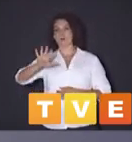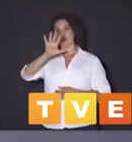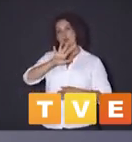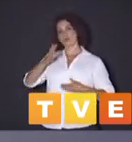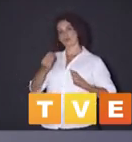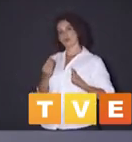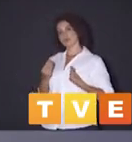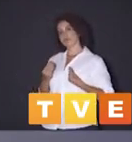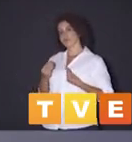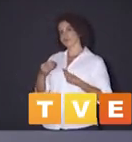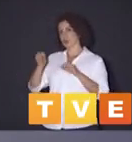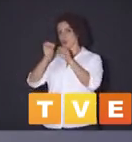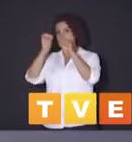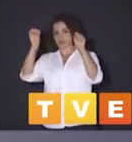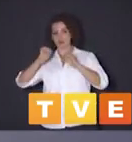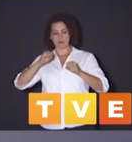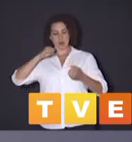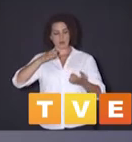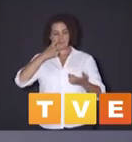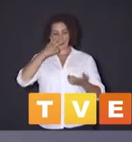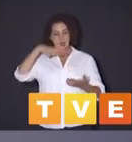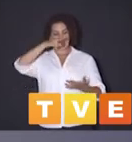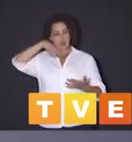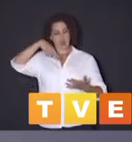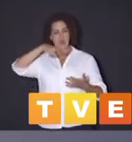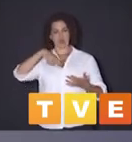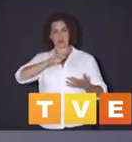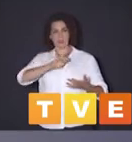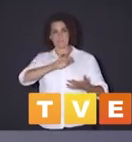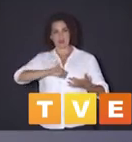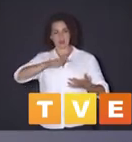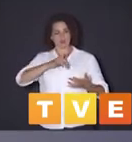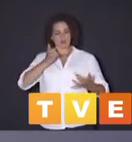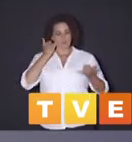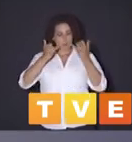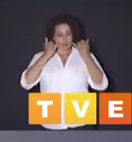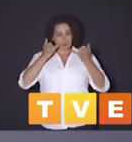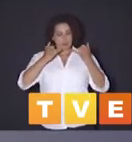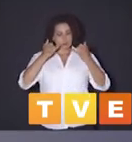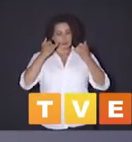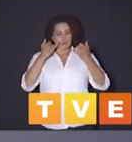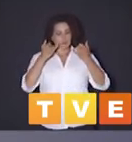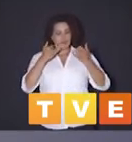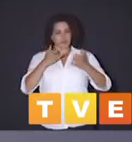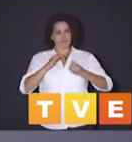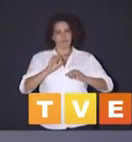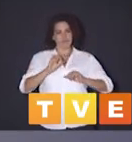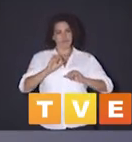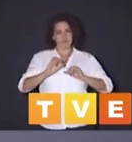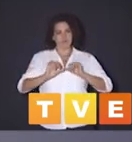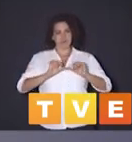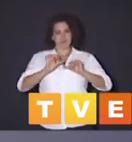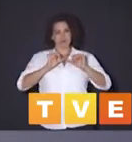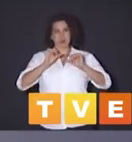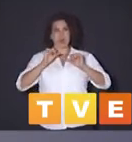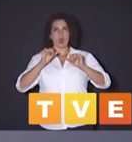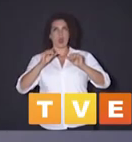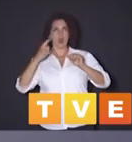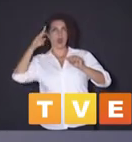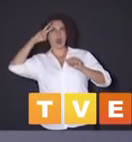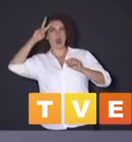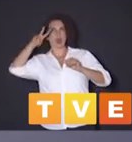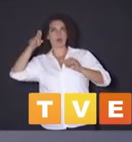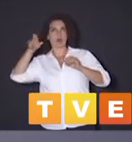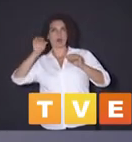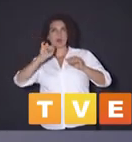tá aí ele vai pro cesso à informação com base e várias imagens que ele tem no passado e